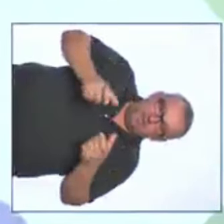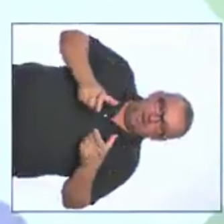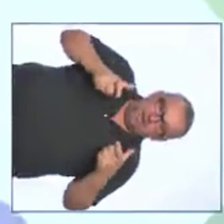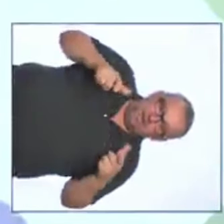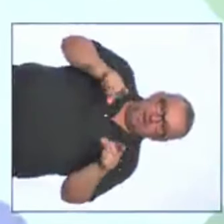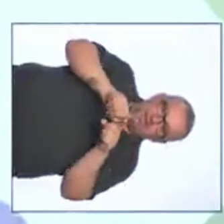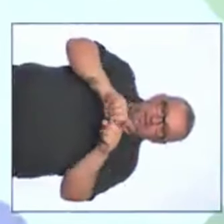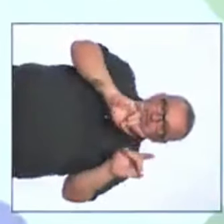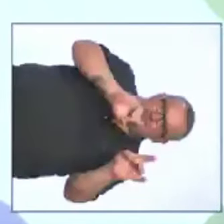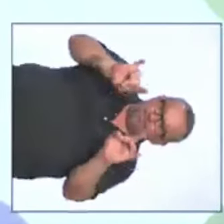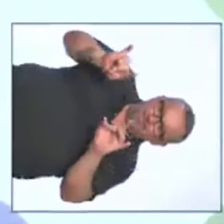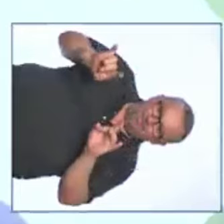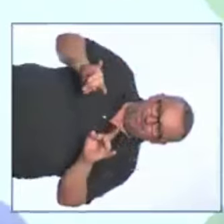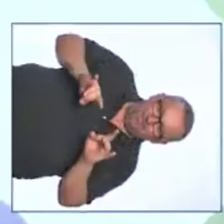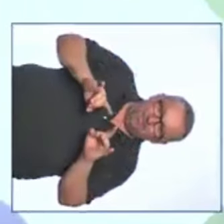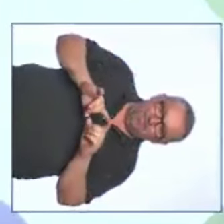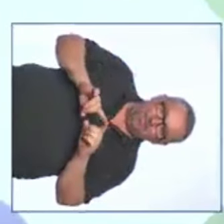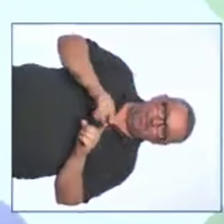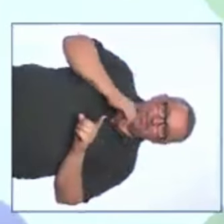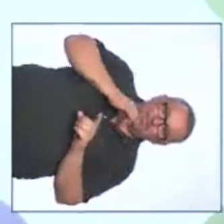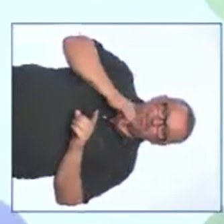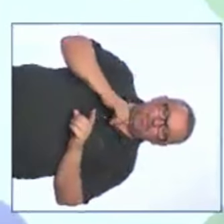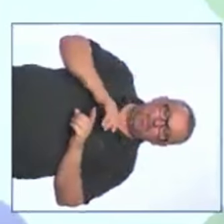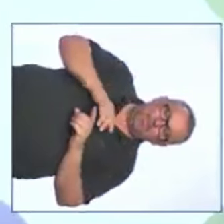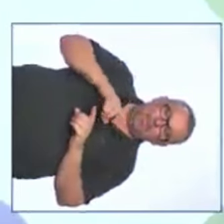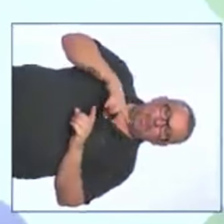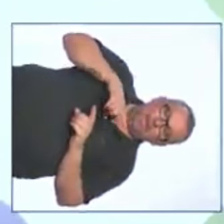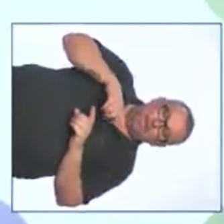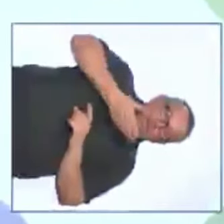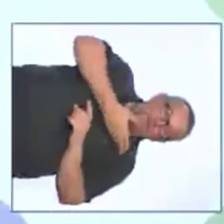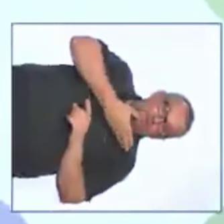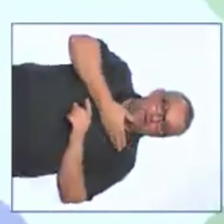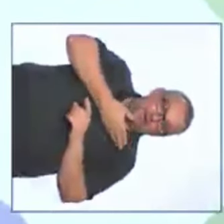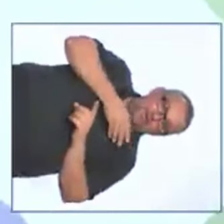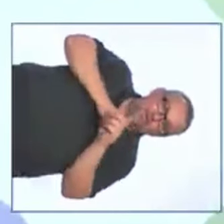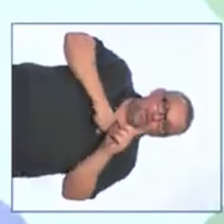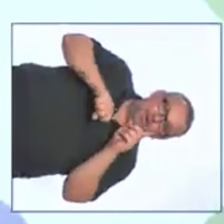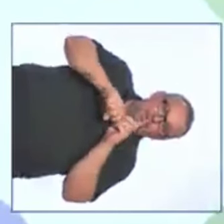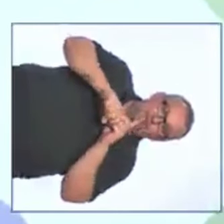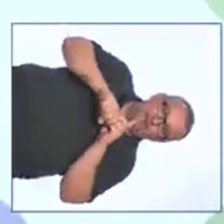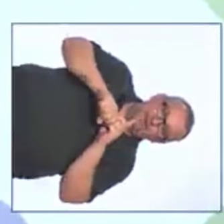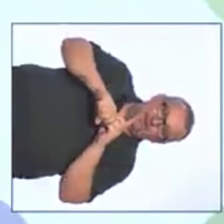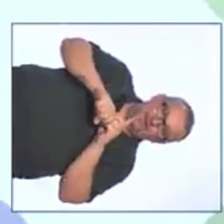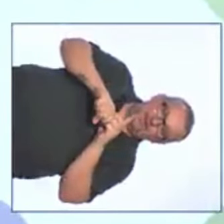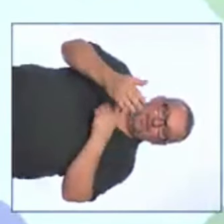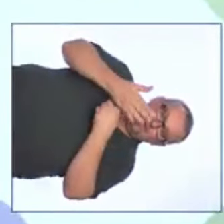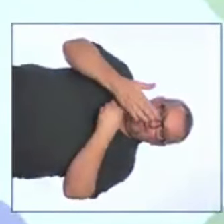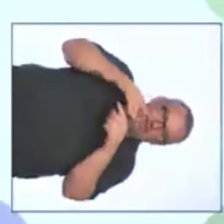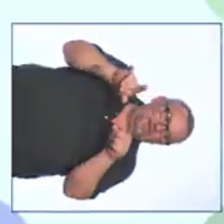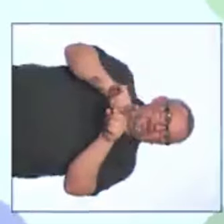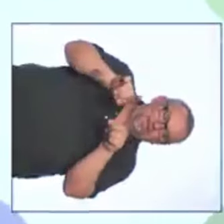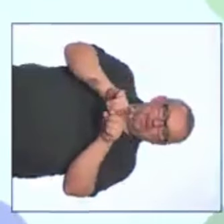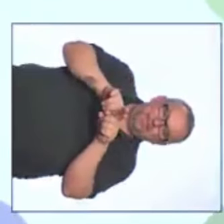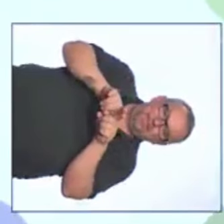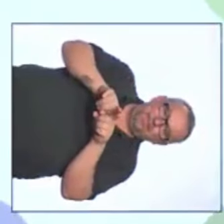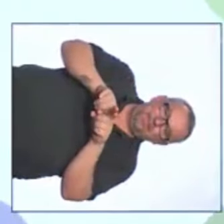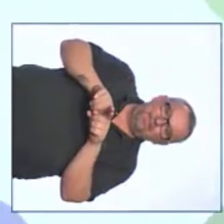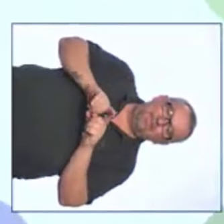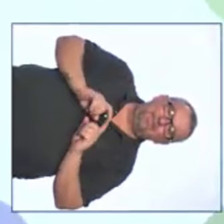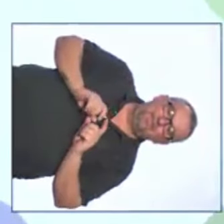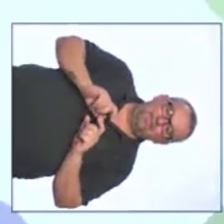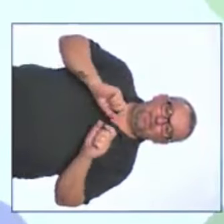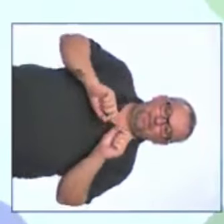especializações então vou dar o exemplo aqui do meu colega de sociologia que está me ajudando aí nessa